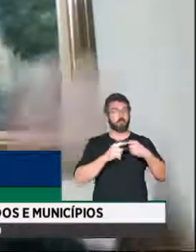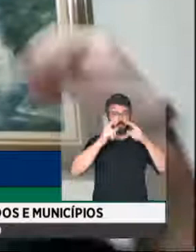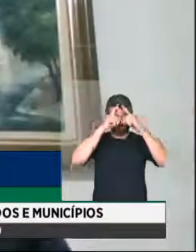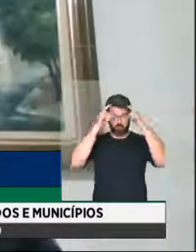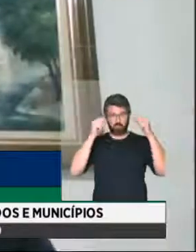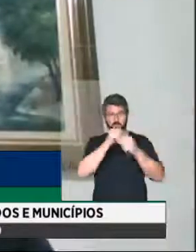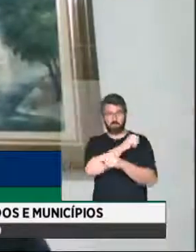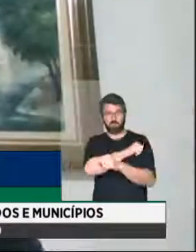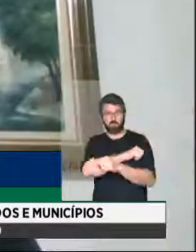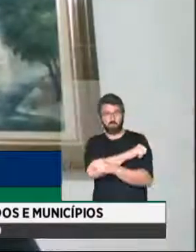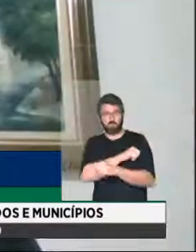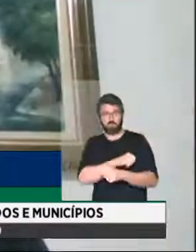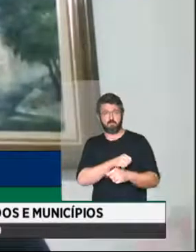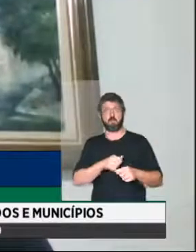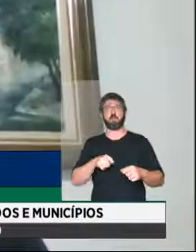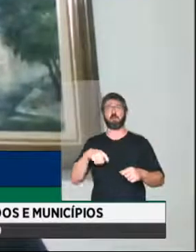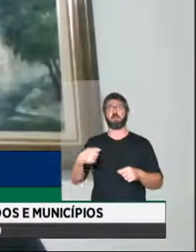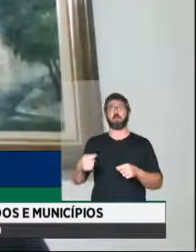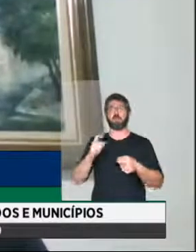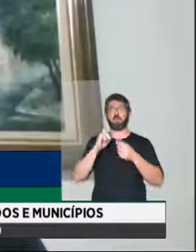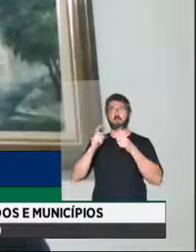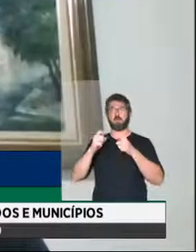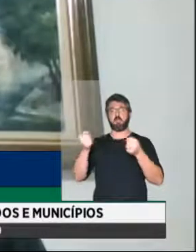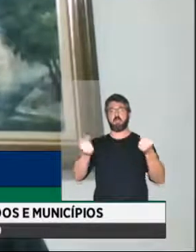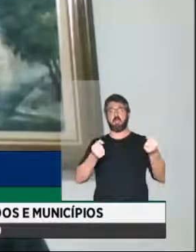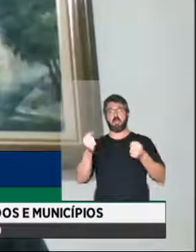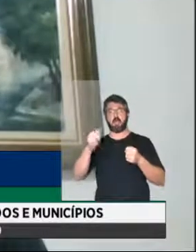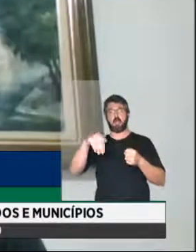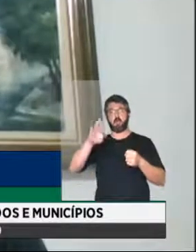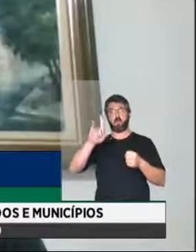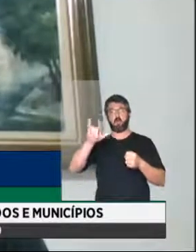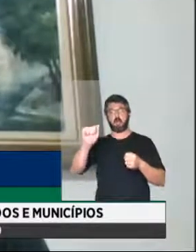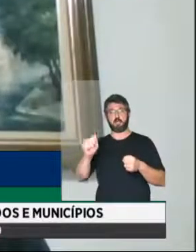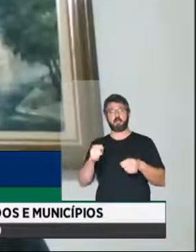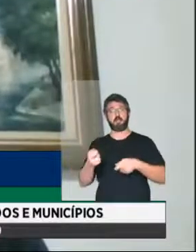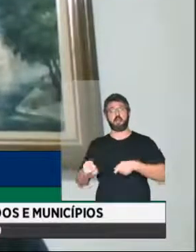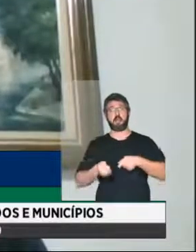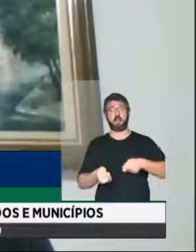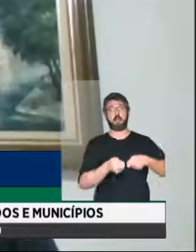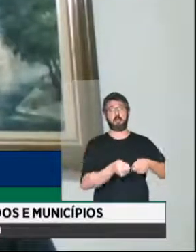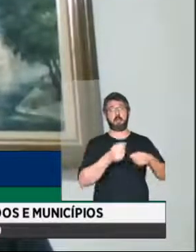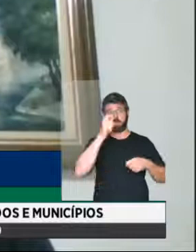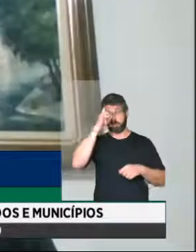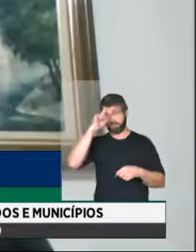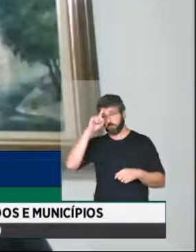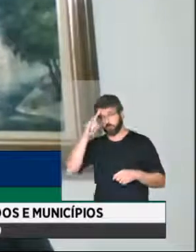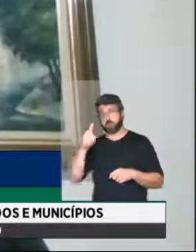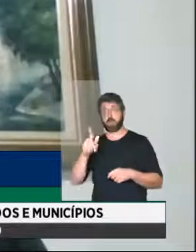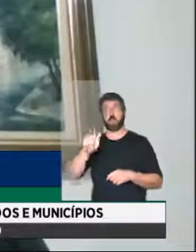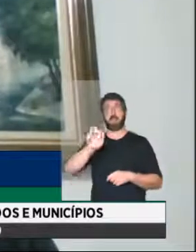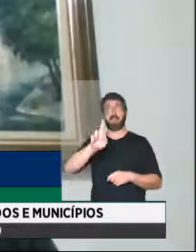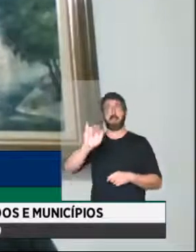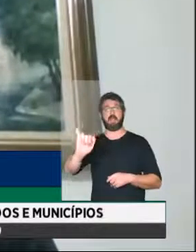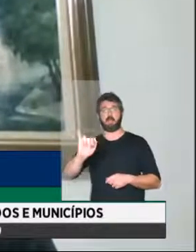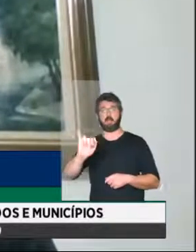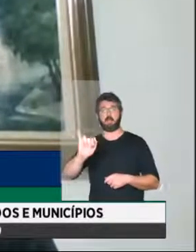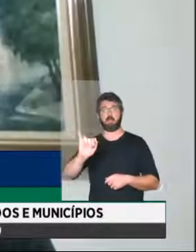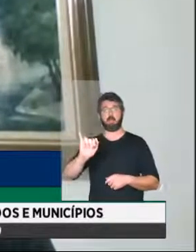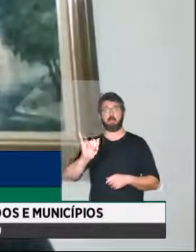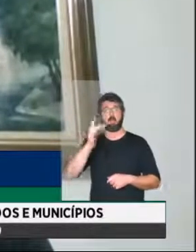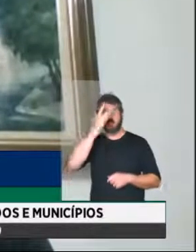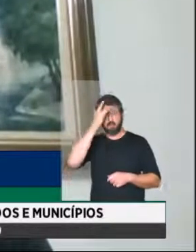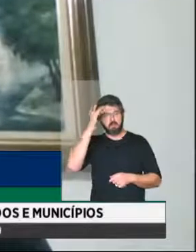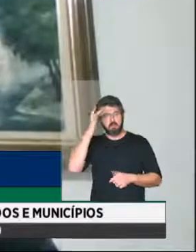enfermeiros, maqueiros, mas também quem dirige a ambulância, mas também quem faz a limpeza de hospitais, os garis, enfim,